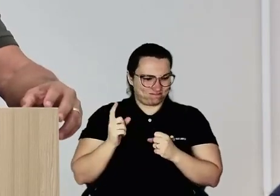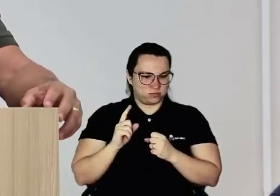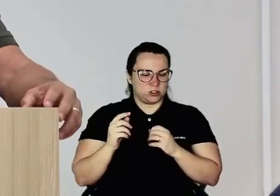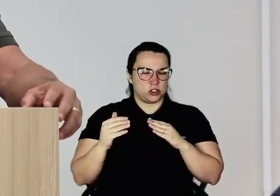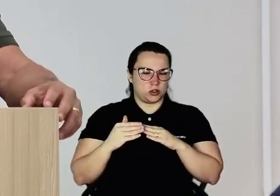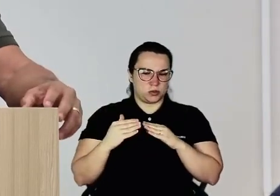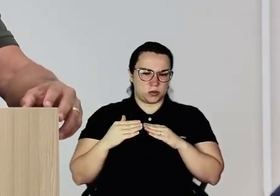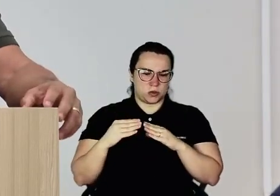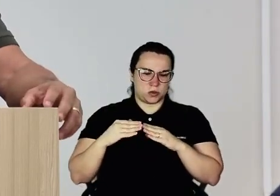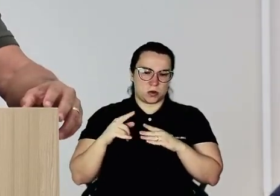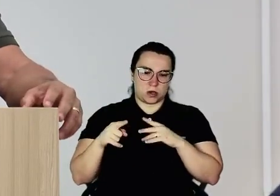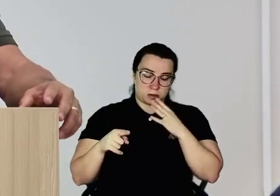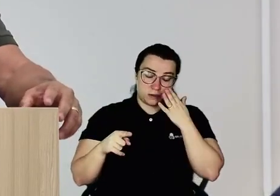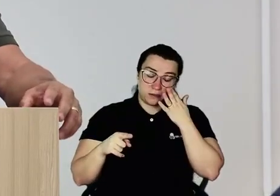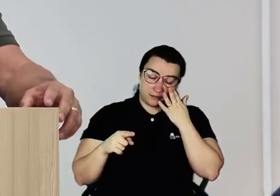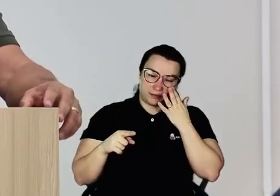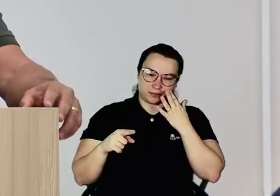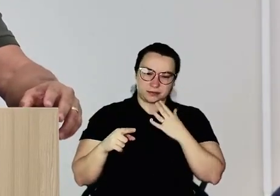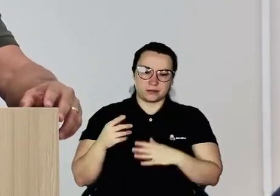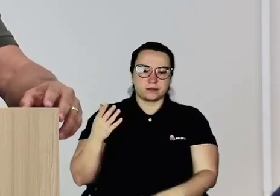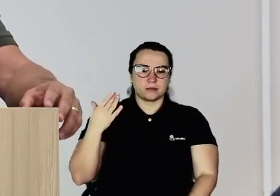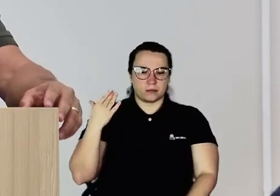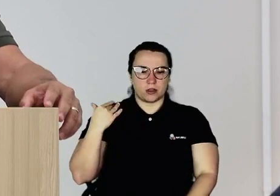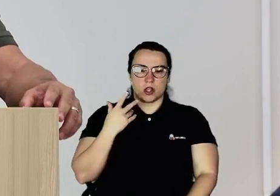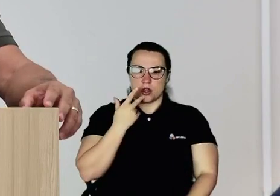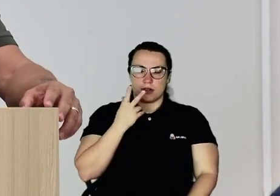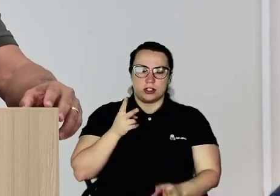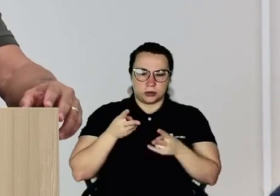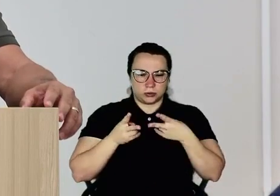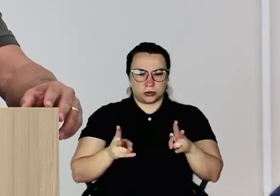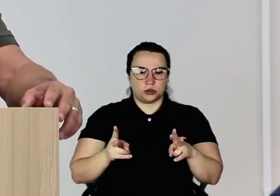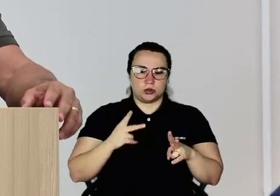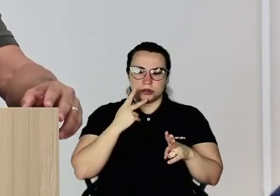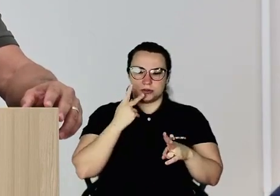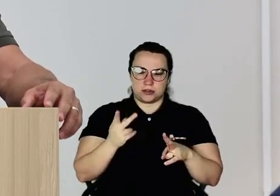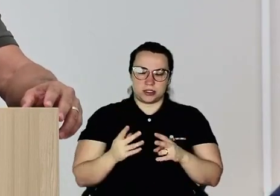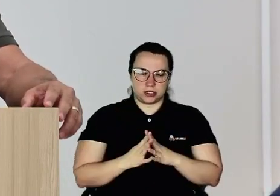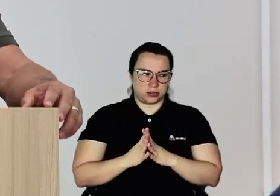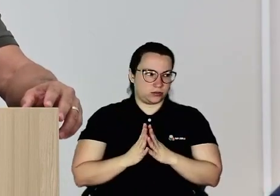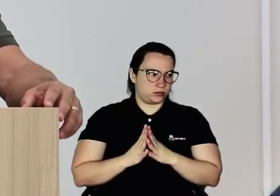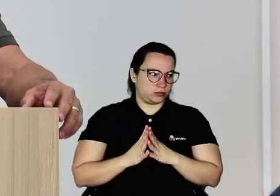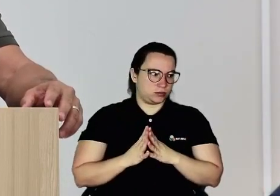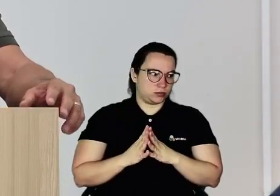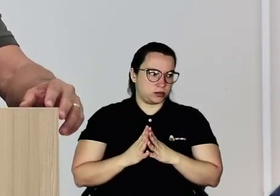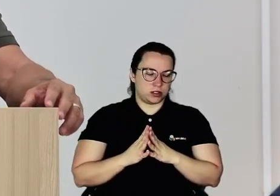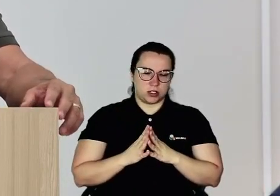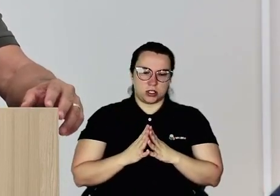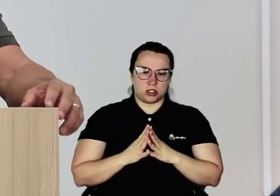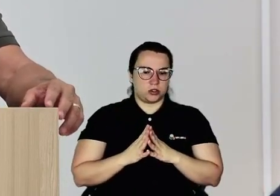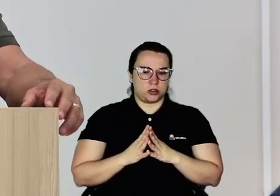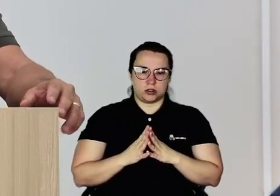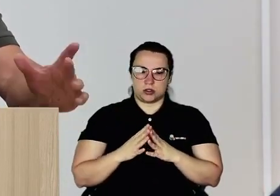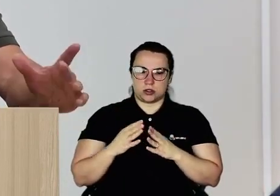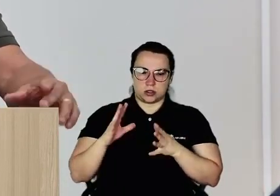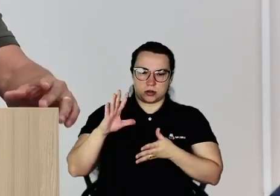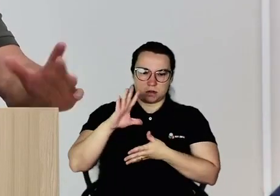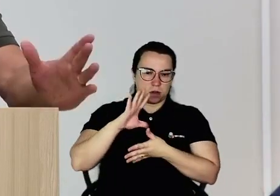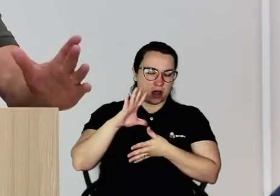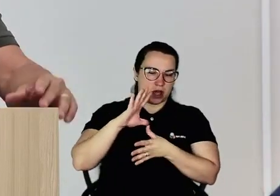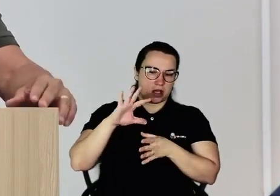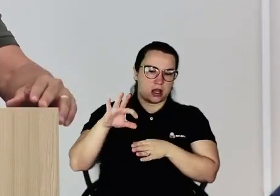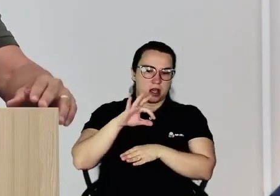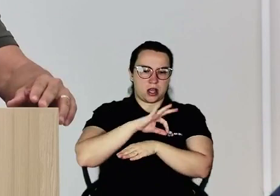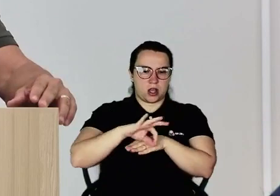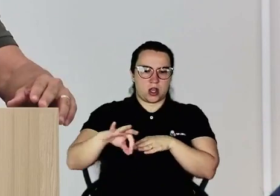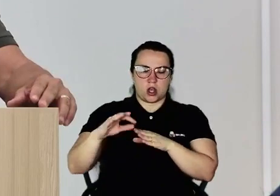tribuna uma vez, e o senhor continua afirmando, né, que não haverá demarcação de terra, não em Guaíra,